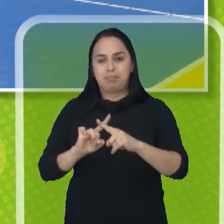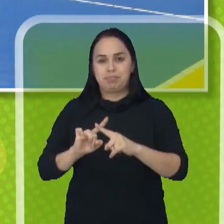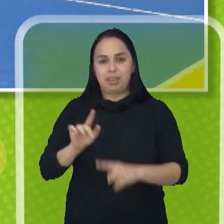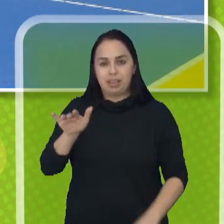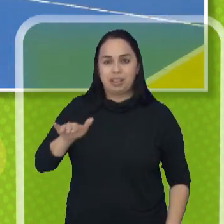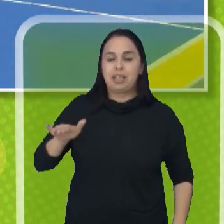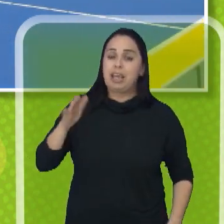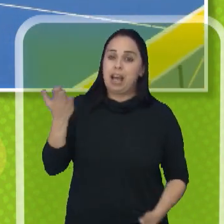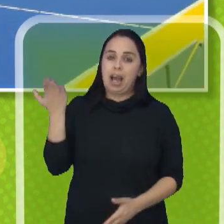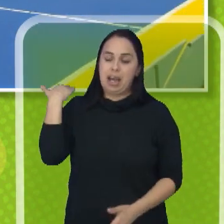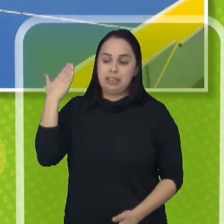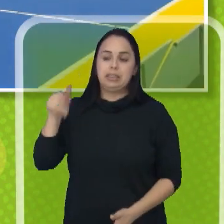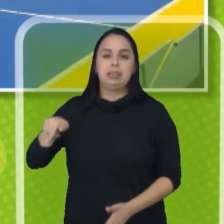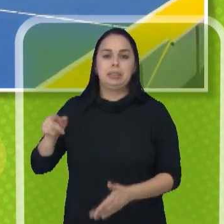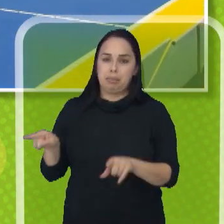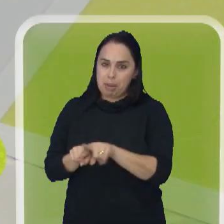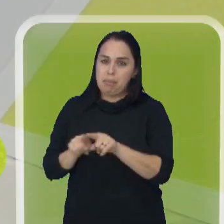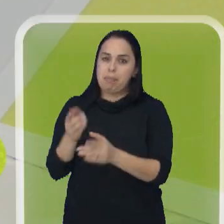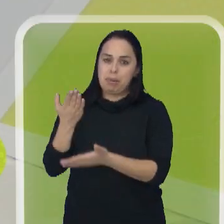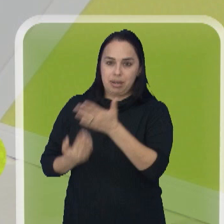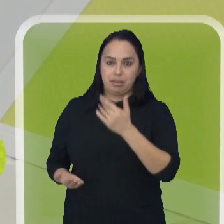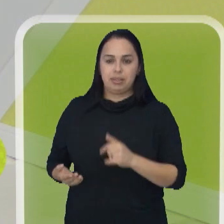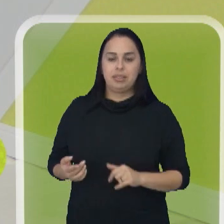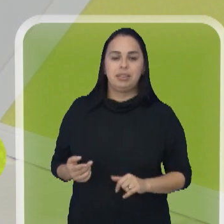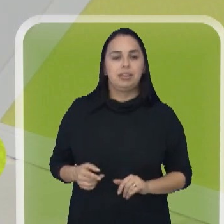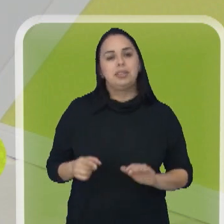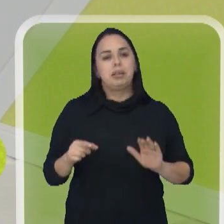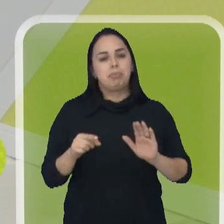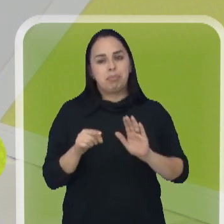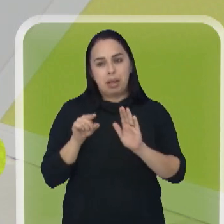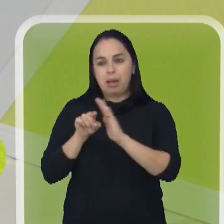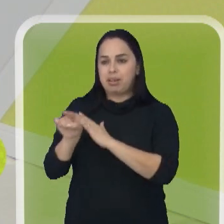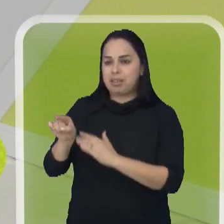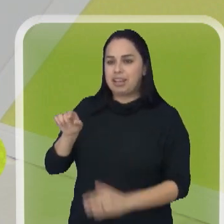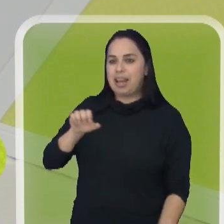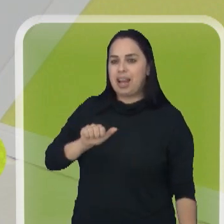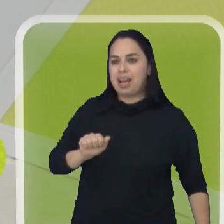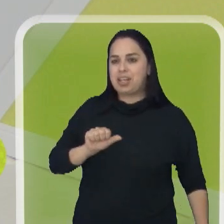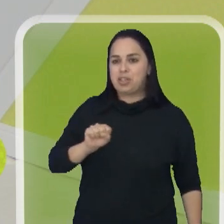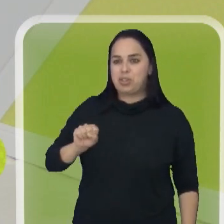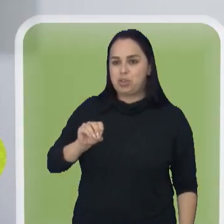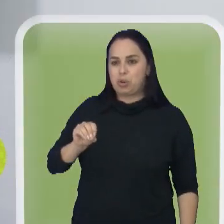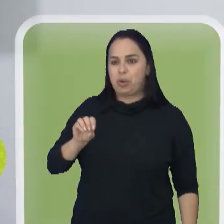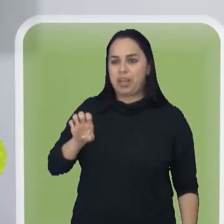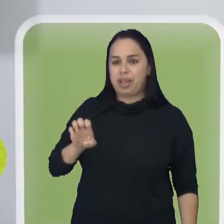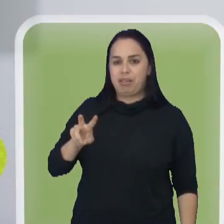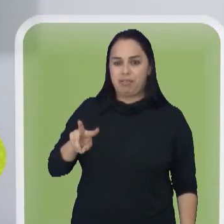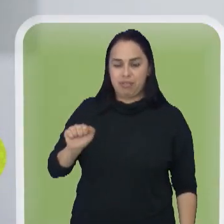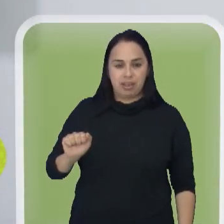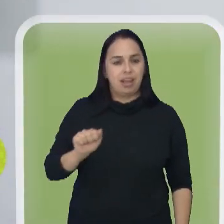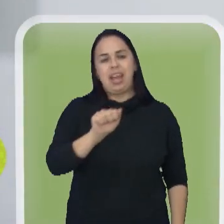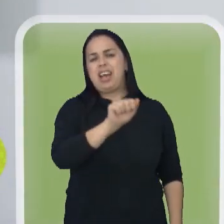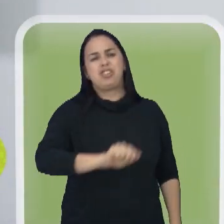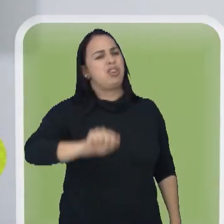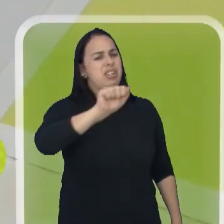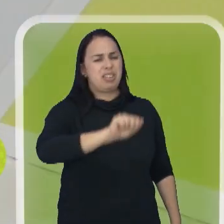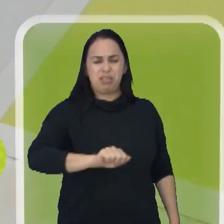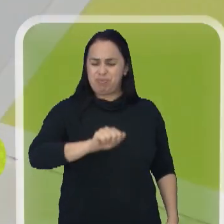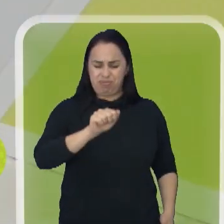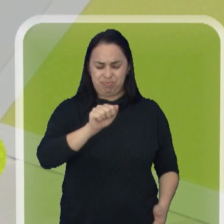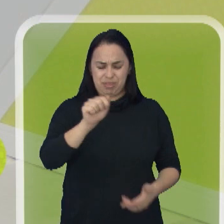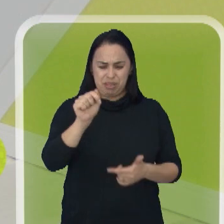também perdeu na rodada passada. E aquela pergunta que eu sempre faço, a Assoeva quer dizer o quê? Associação de alguma coisa.